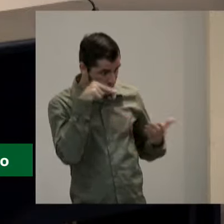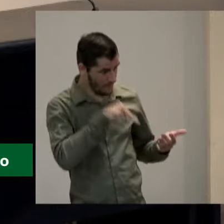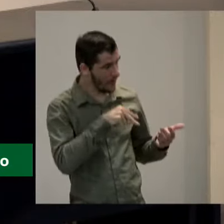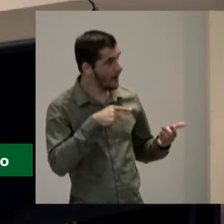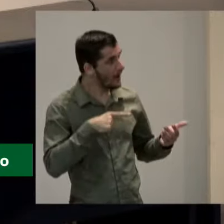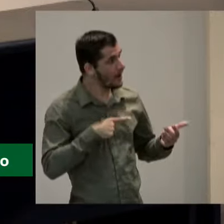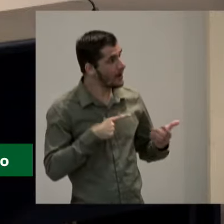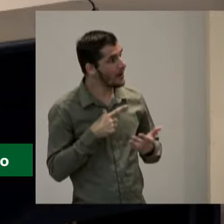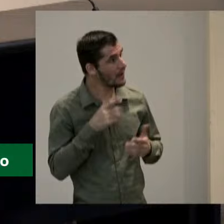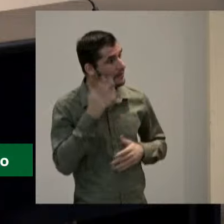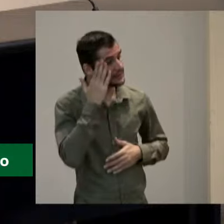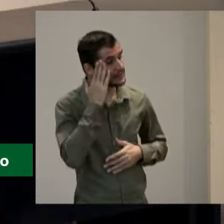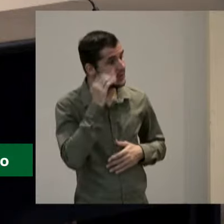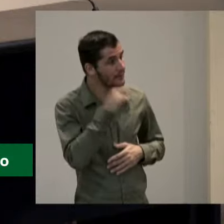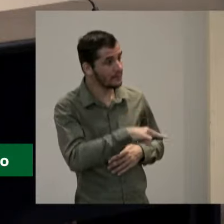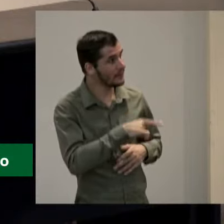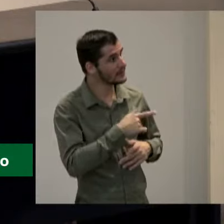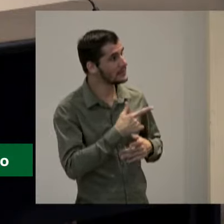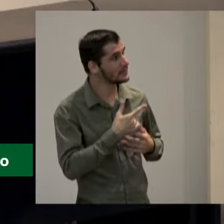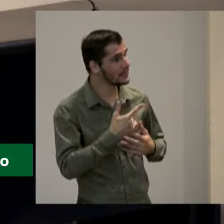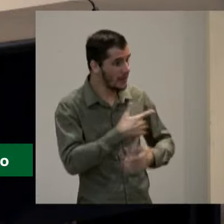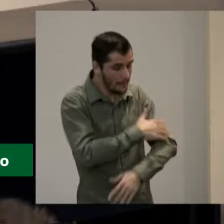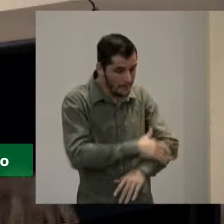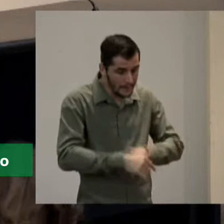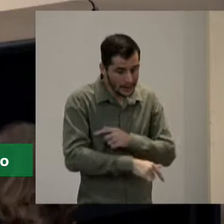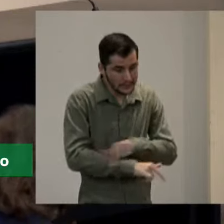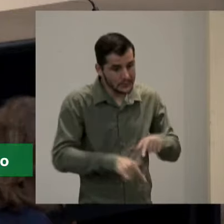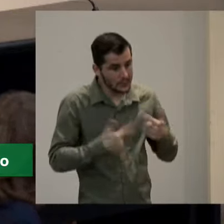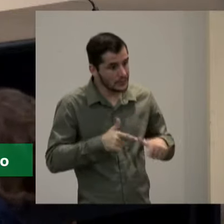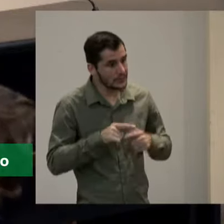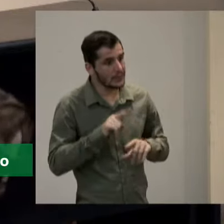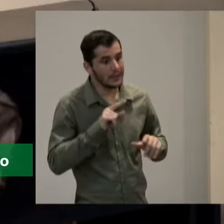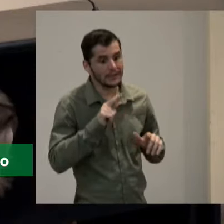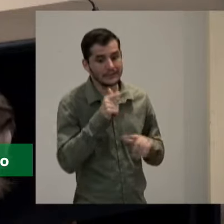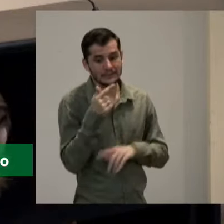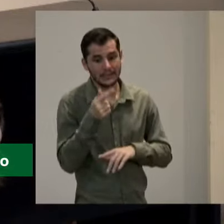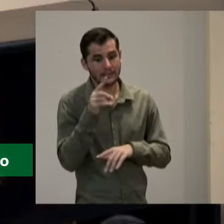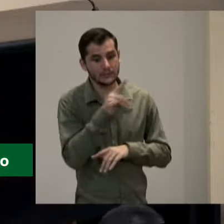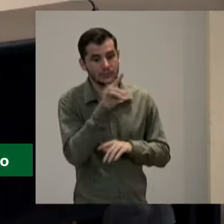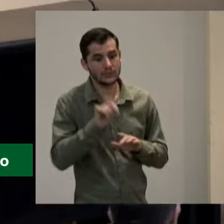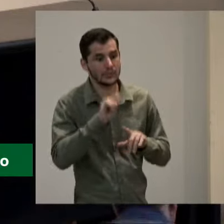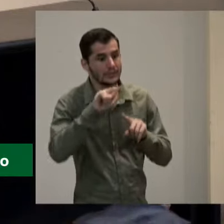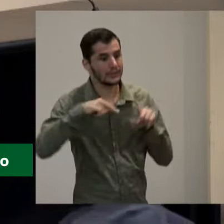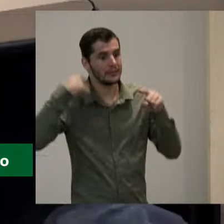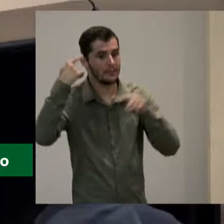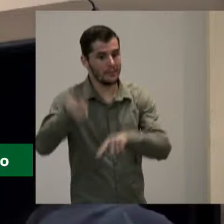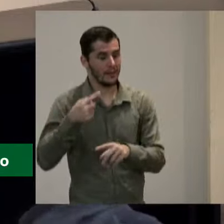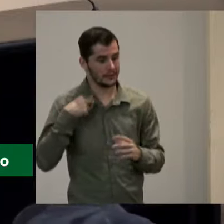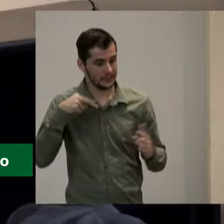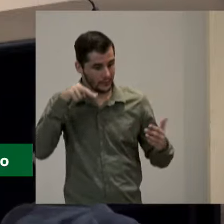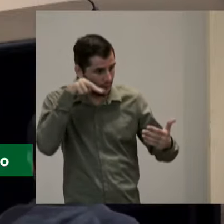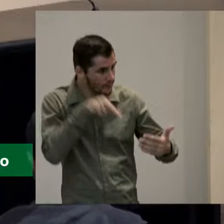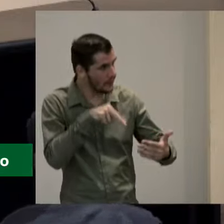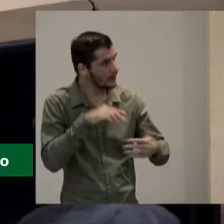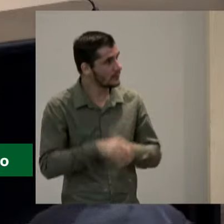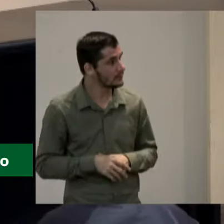os braços 7 dias depois porque ele não deixou eu ver você. E quando a senhora me viu, eu chorei